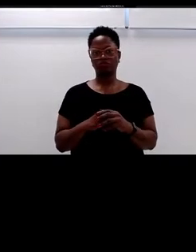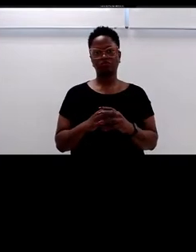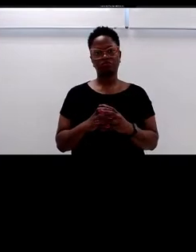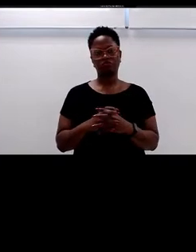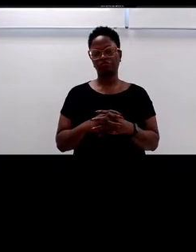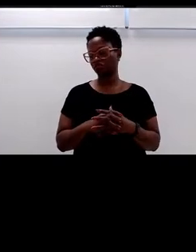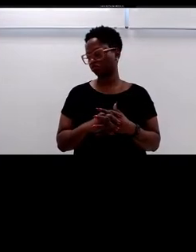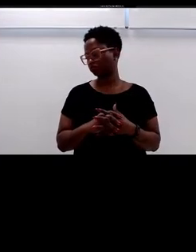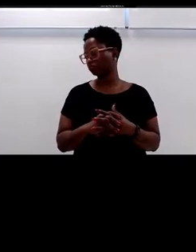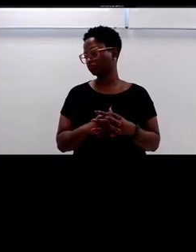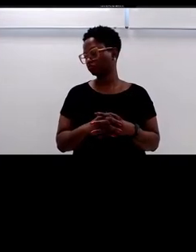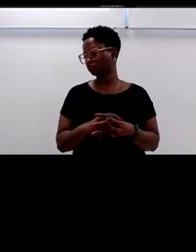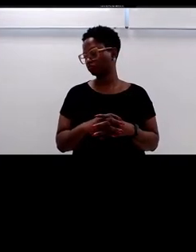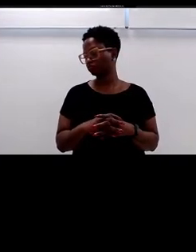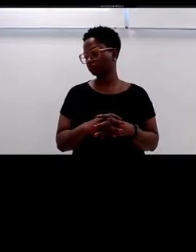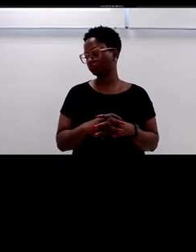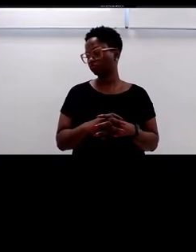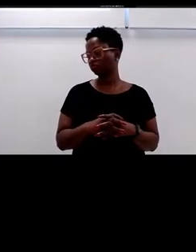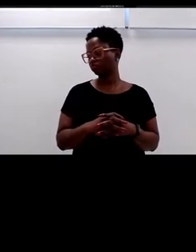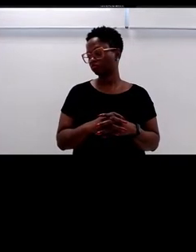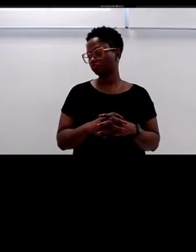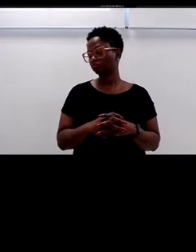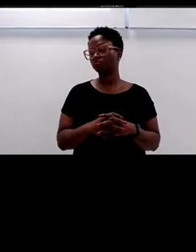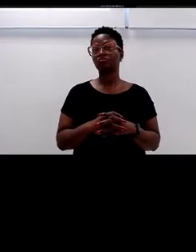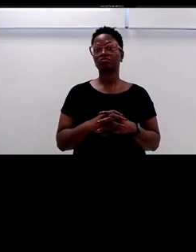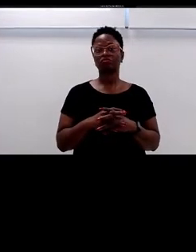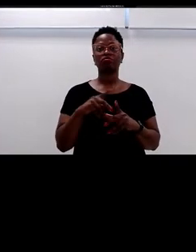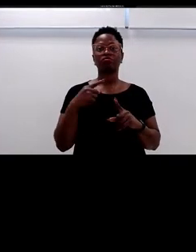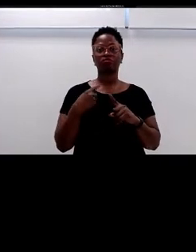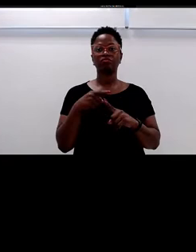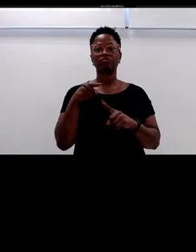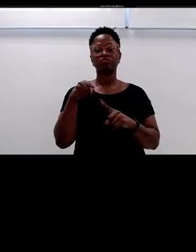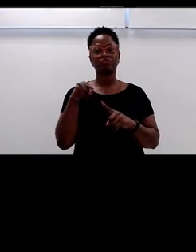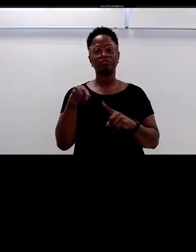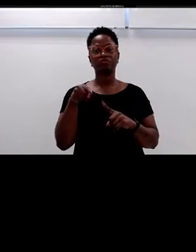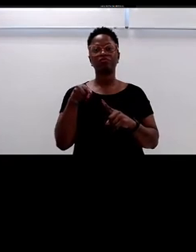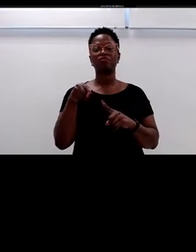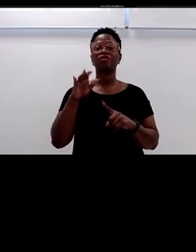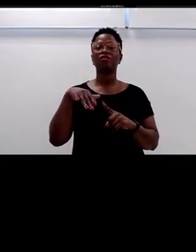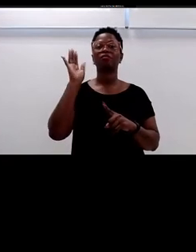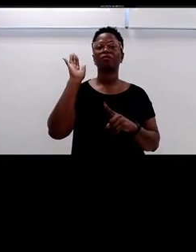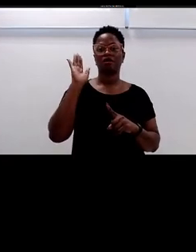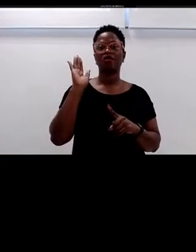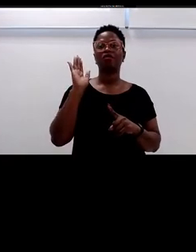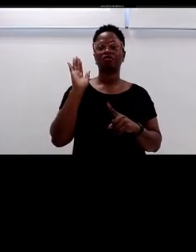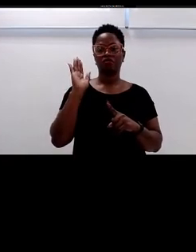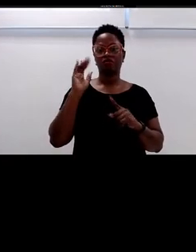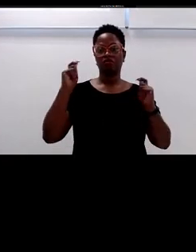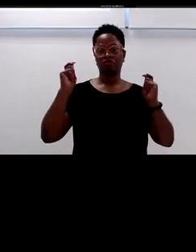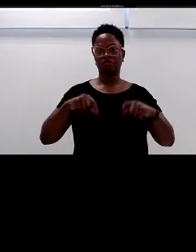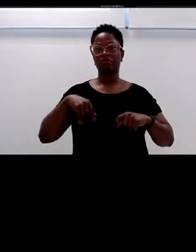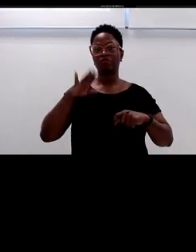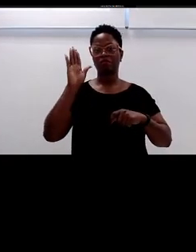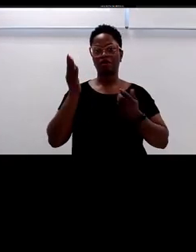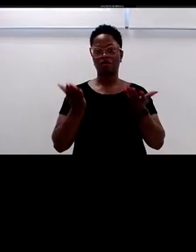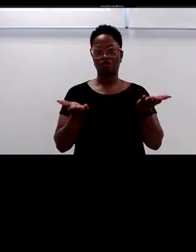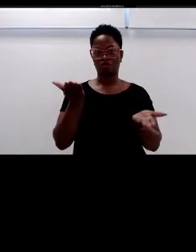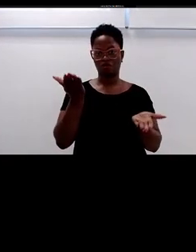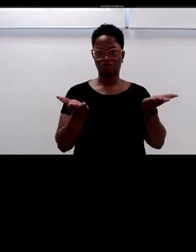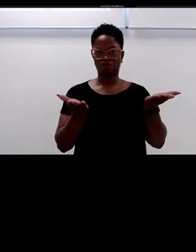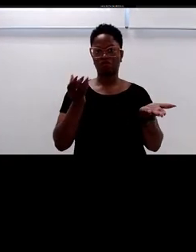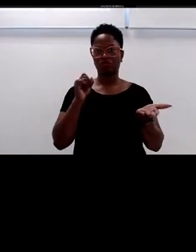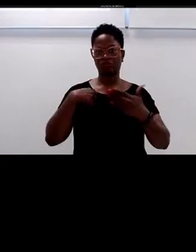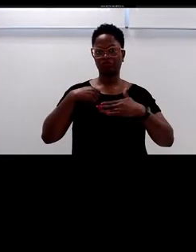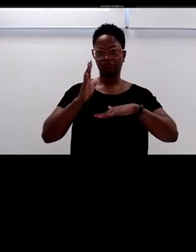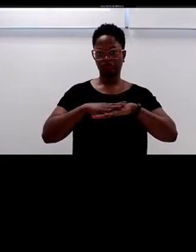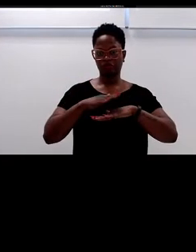Olha, quando você organiza ela, ela é muito mais... Vai ficar muito mais mural do que aquilo. Como